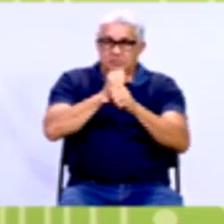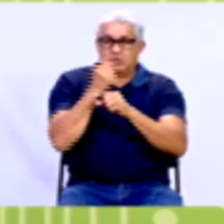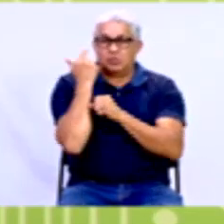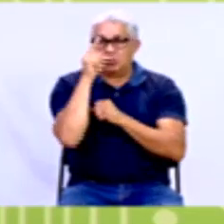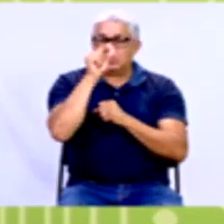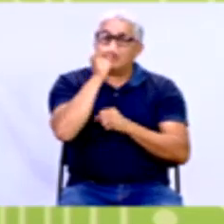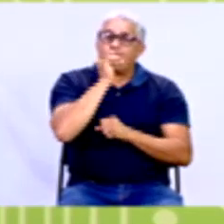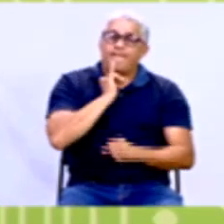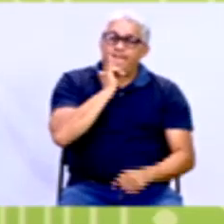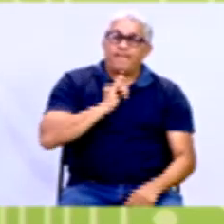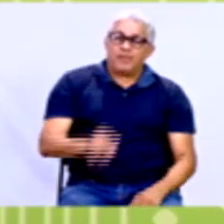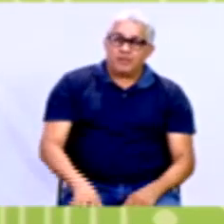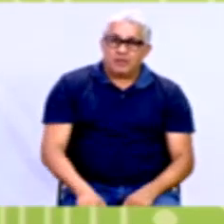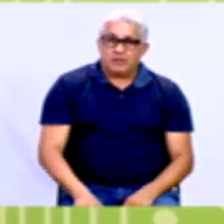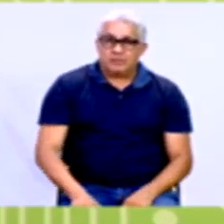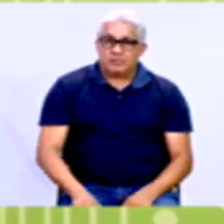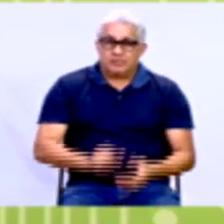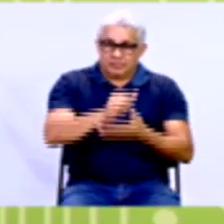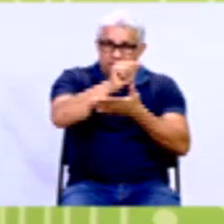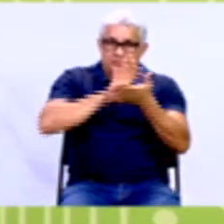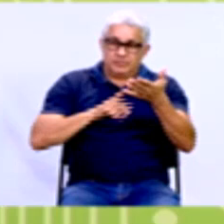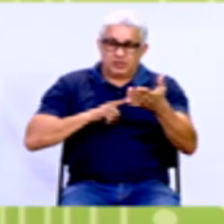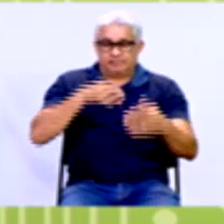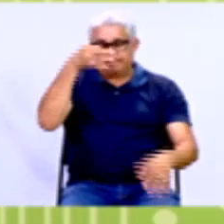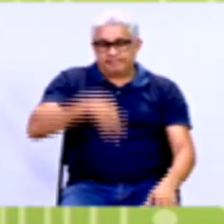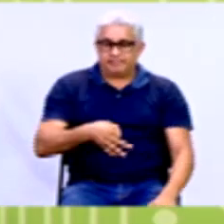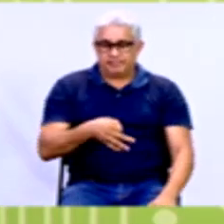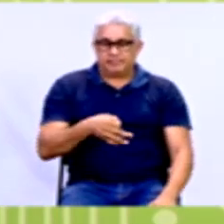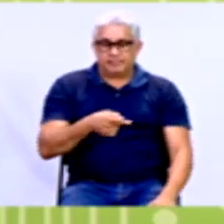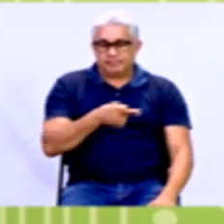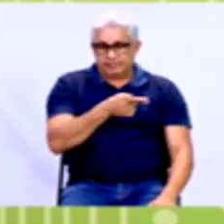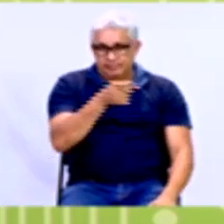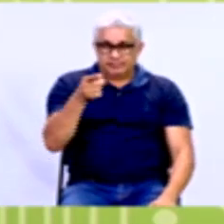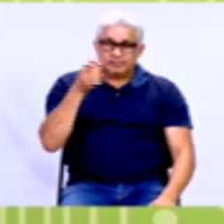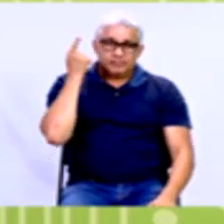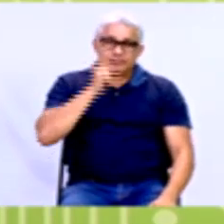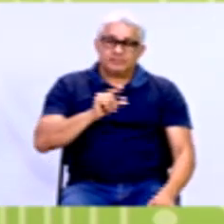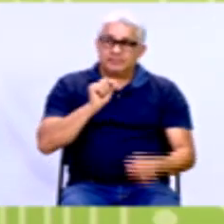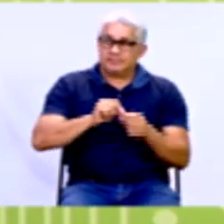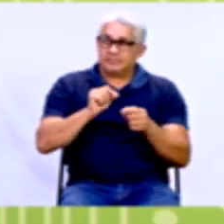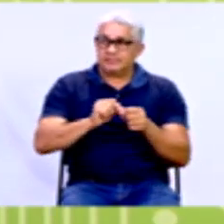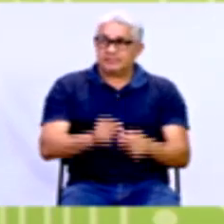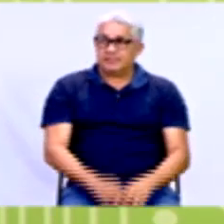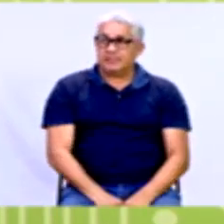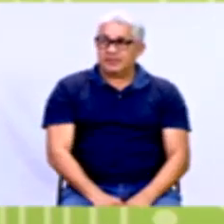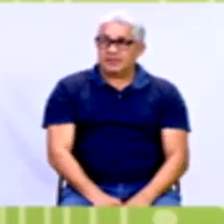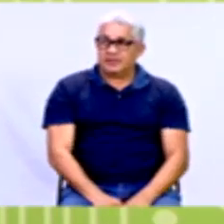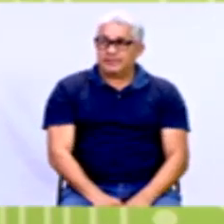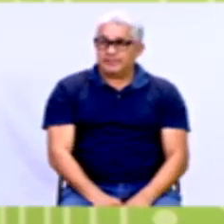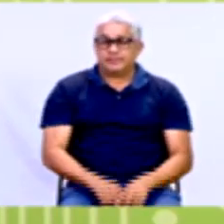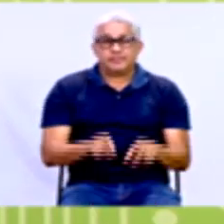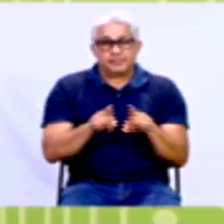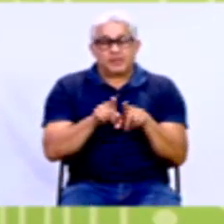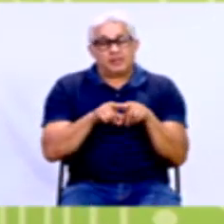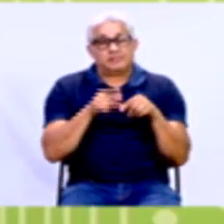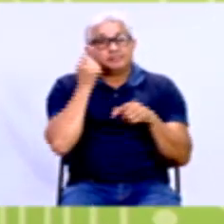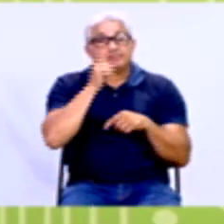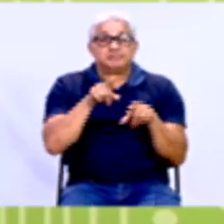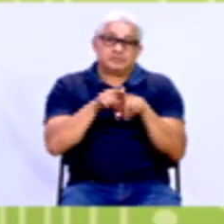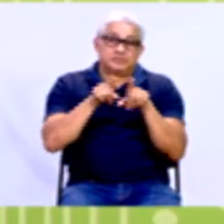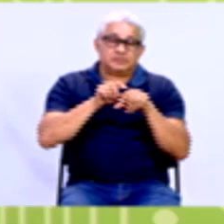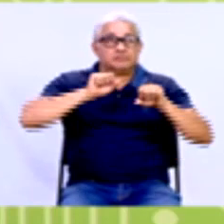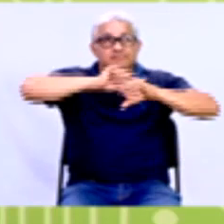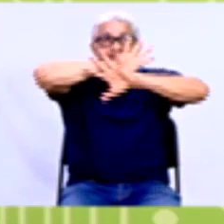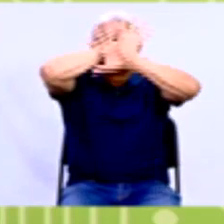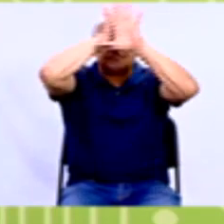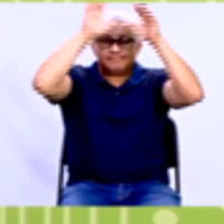outro exemplo aqui dentro das nossas atividades, que eu tenho certeza que todos vocês conseguiram fazer, né? E daí vocês vão conseguir também clarear